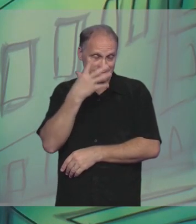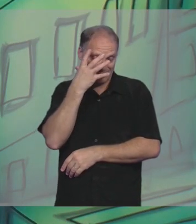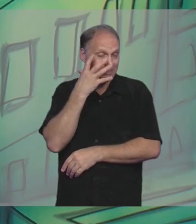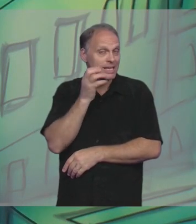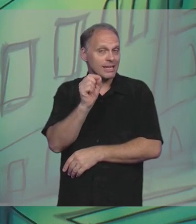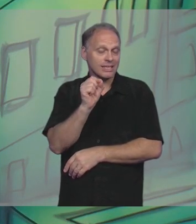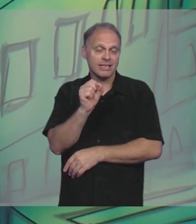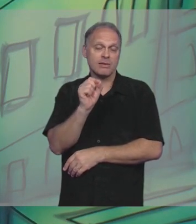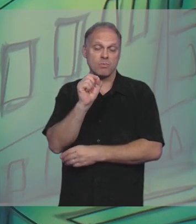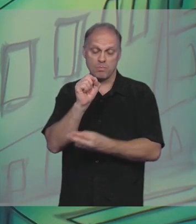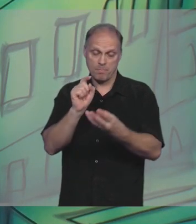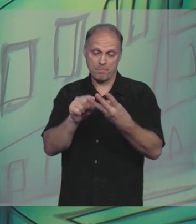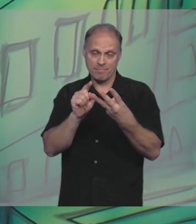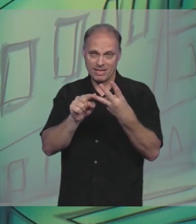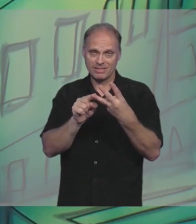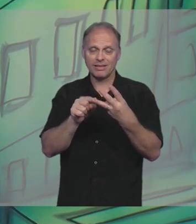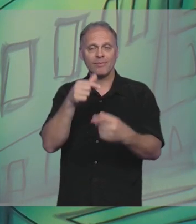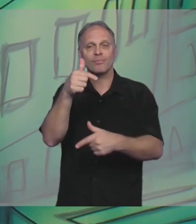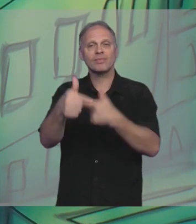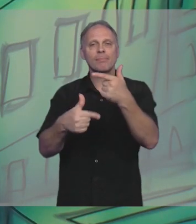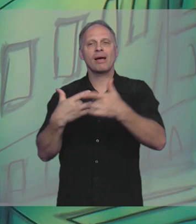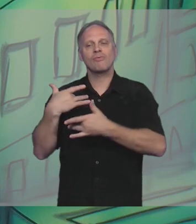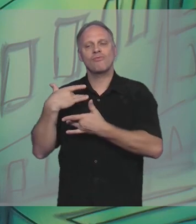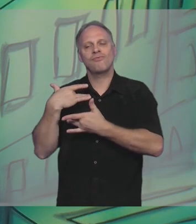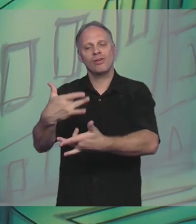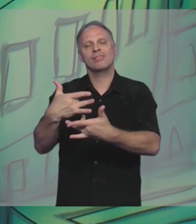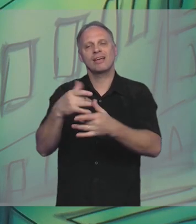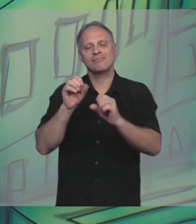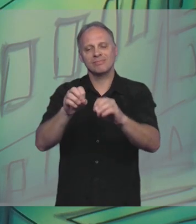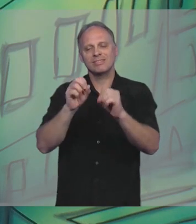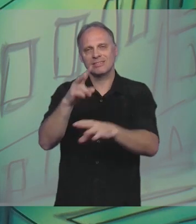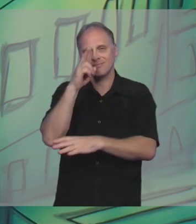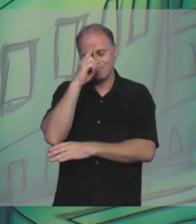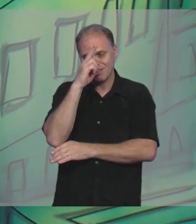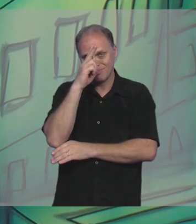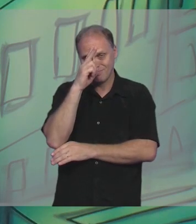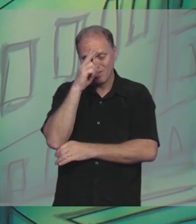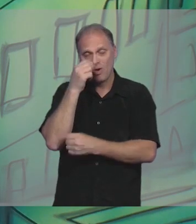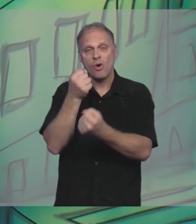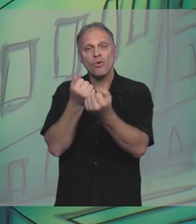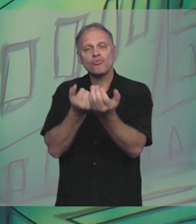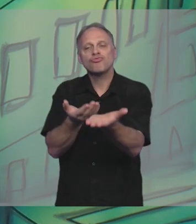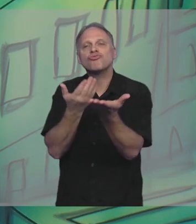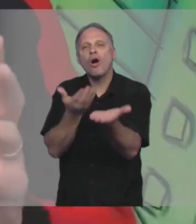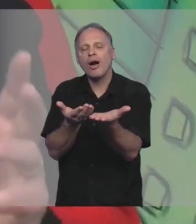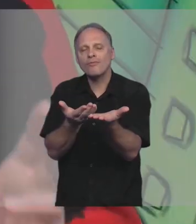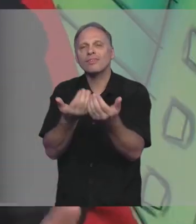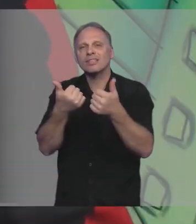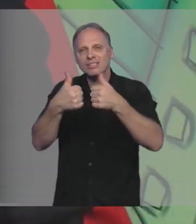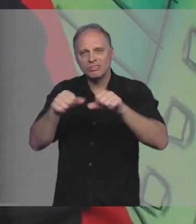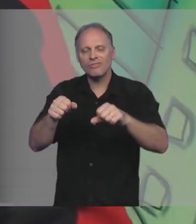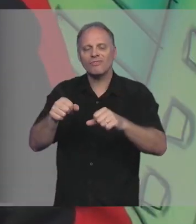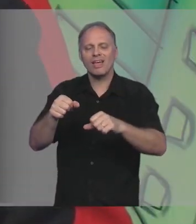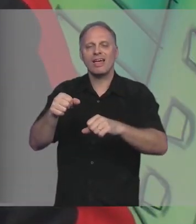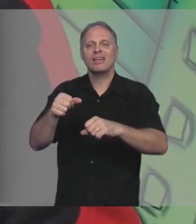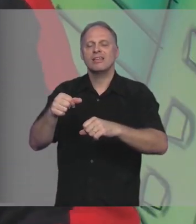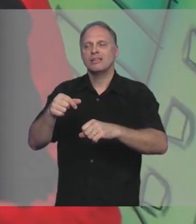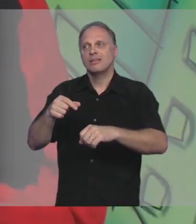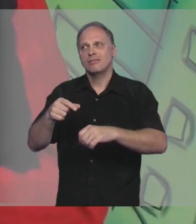que é o seguinte: é o trabalho voluntário no ensino médio. O jovem que estiver num